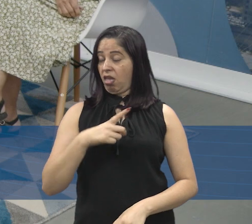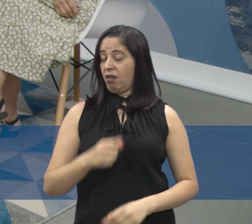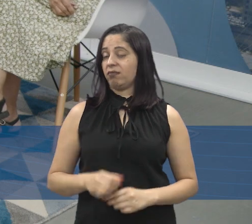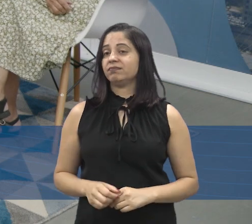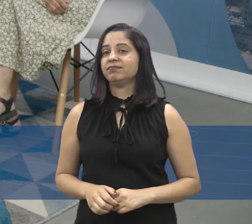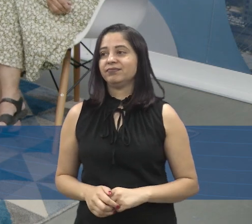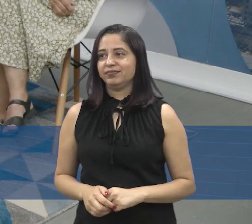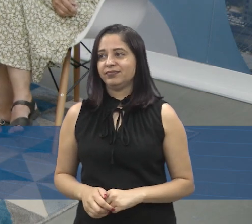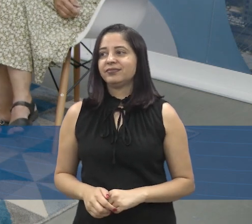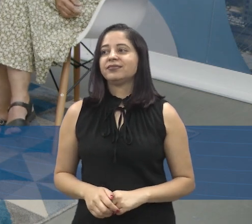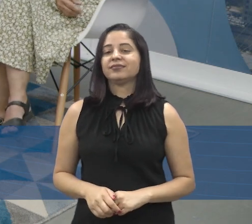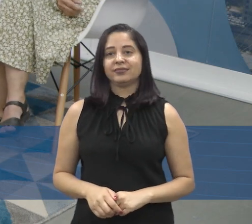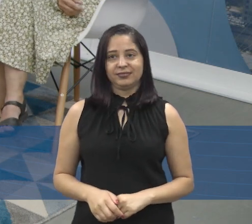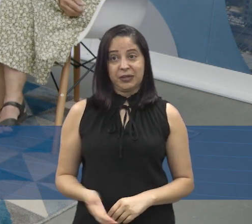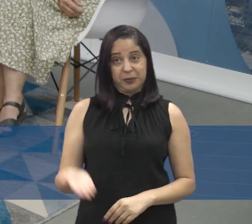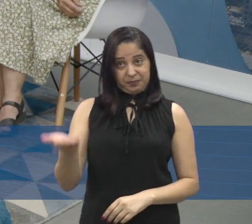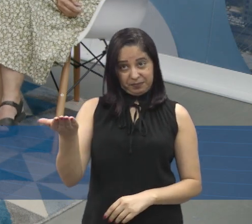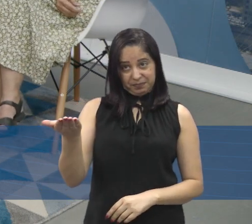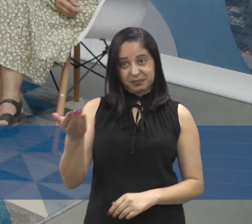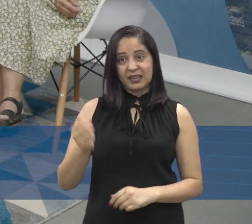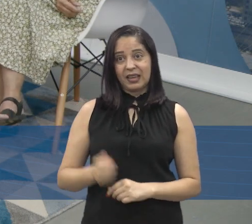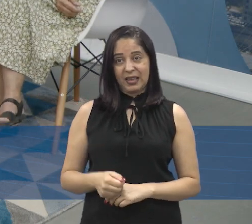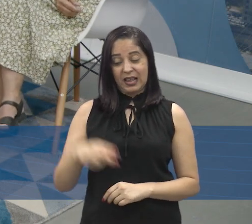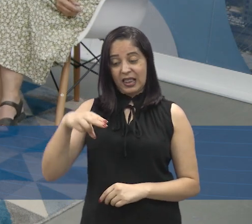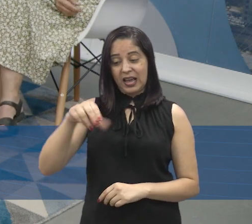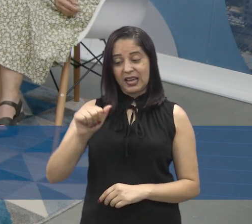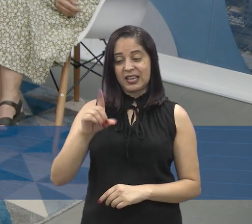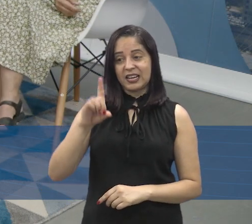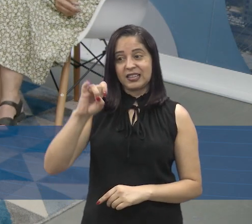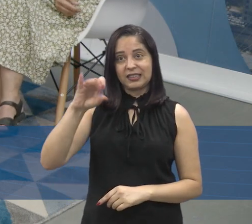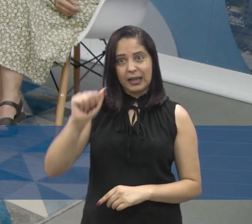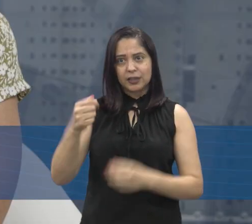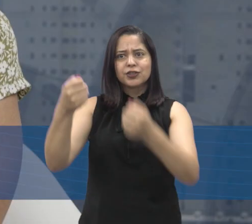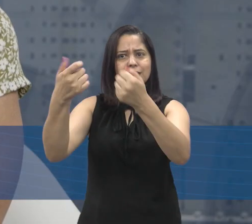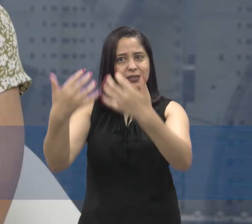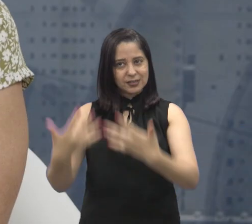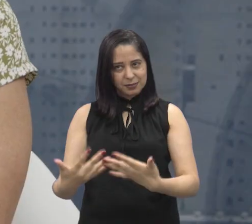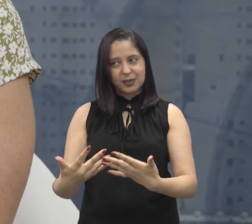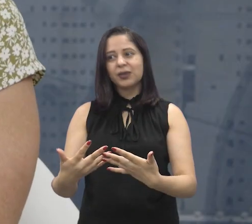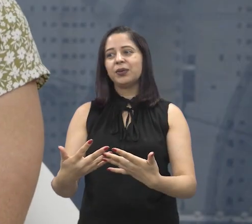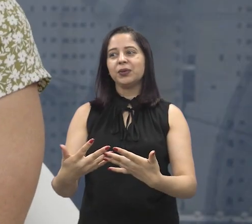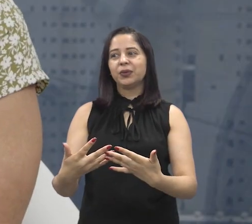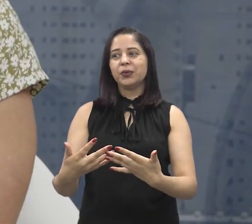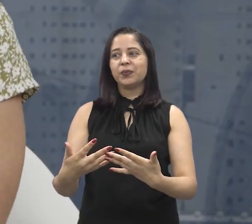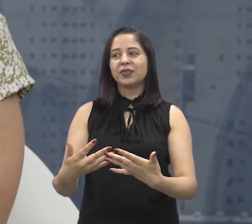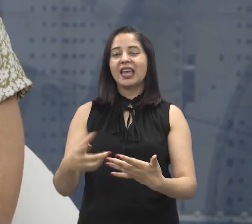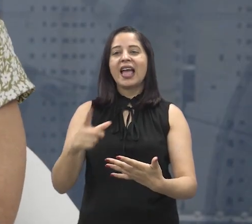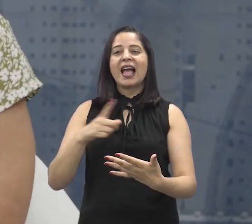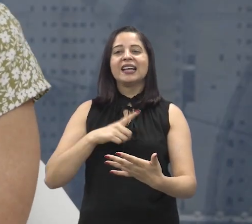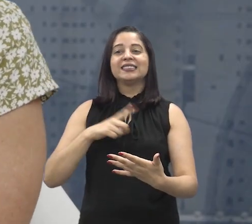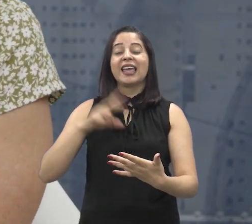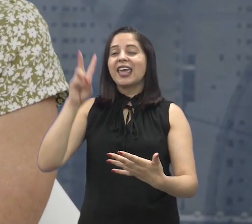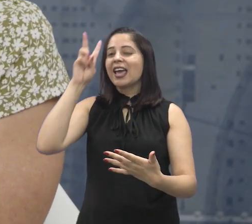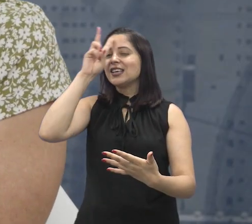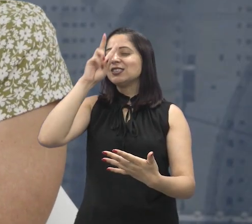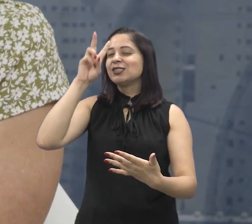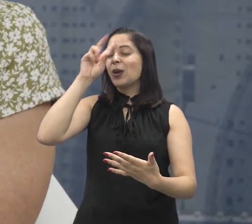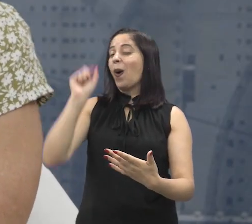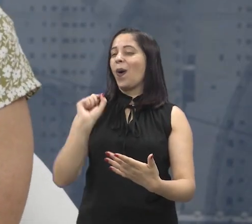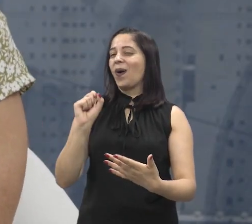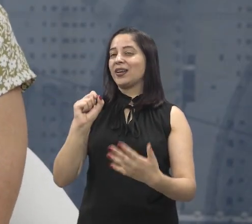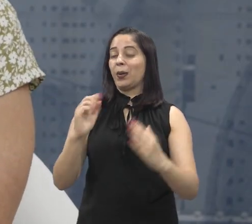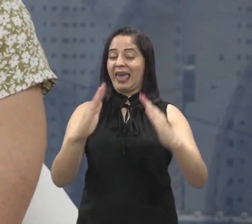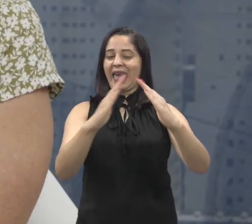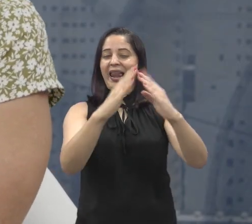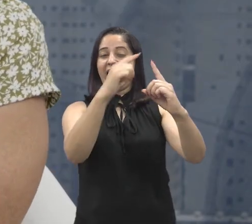Dani. Isso que a Nádia traz é importantíssimo, né? Sempre se falou dessa desconfiança do emparedado,